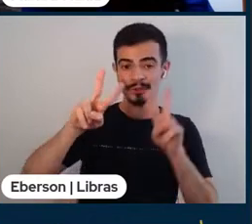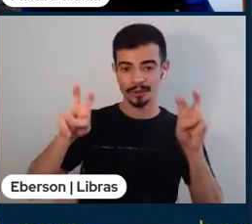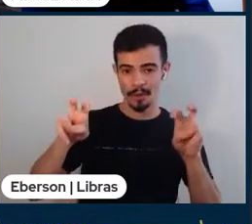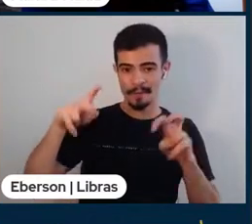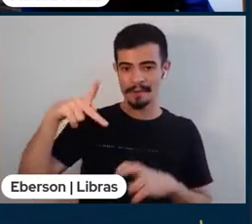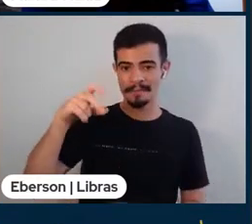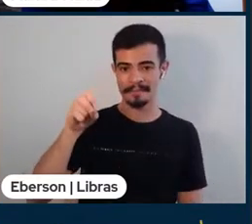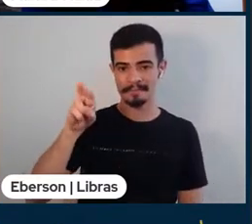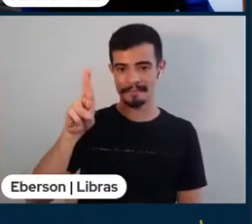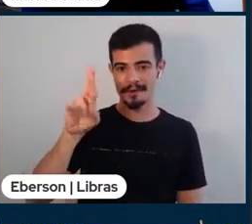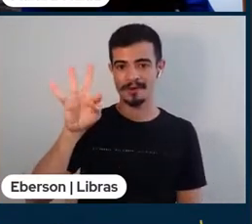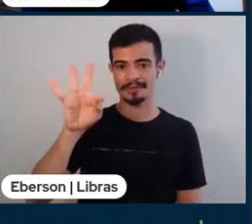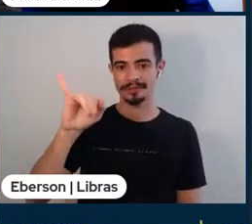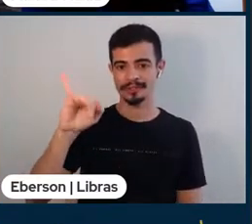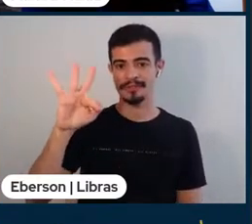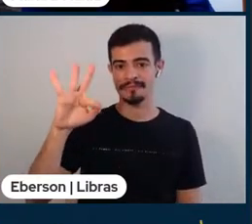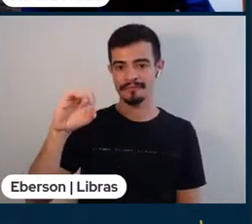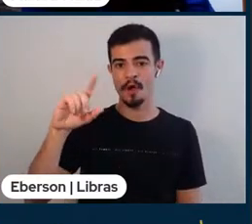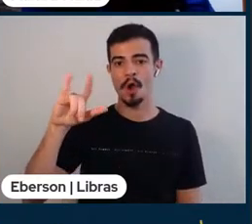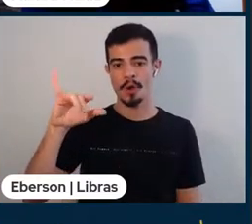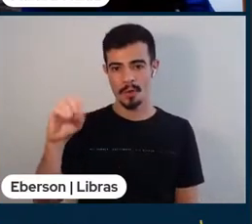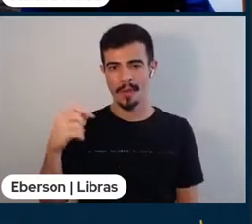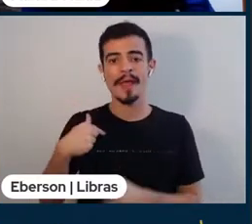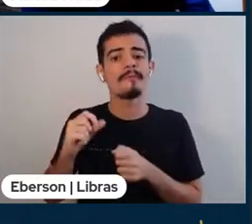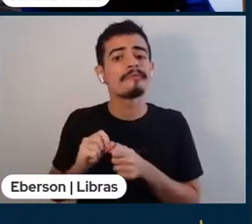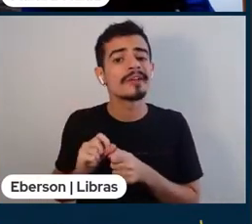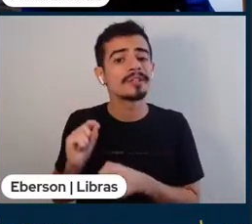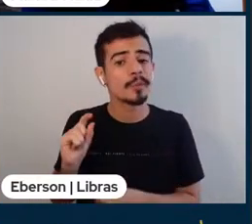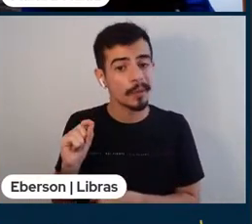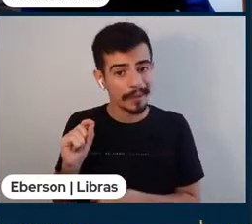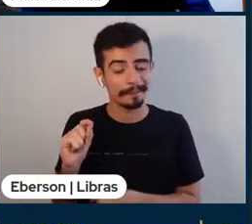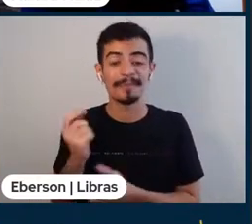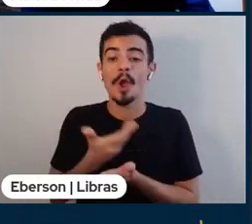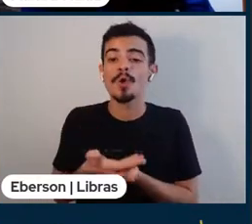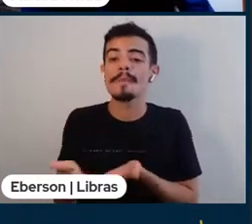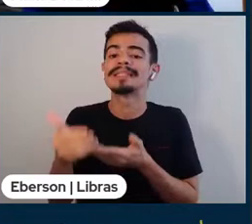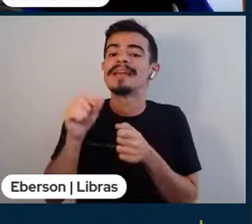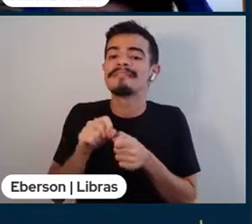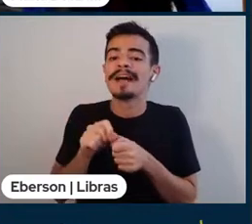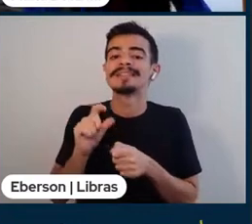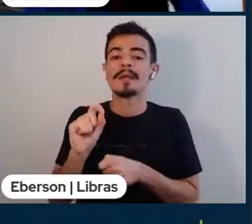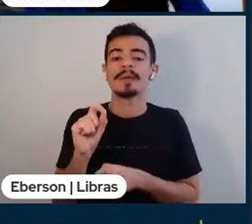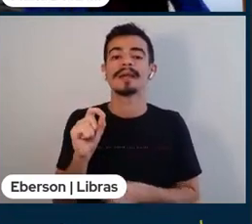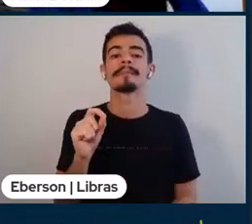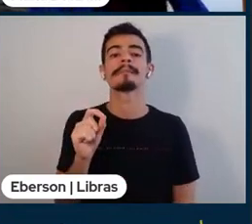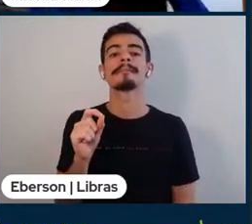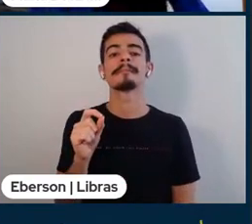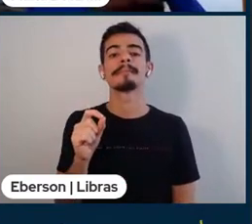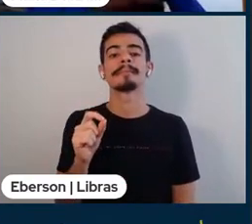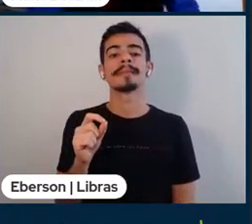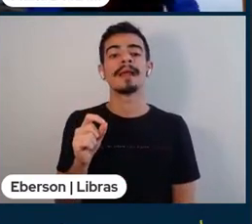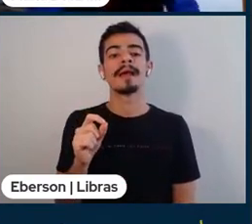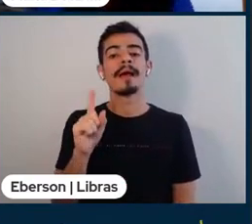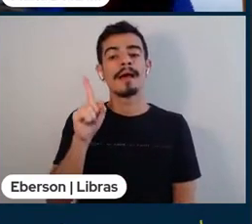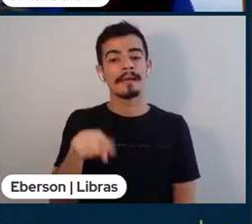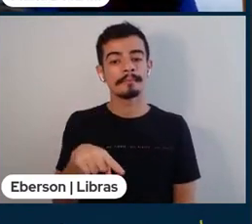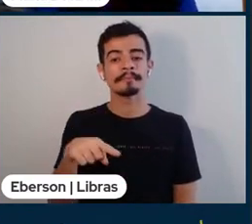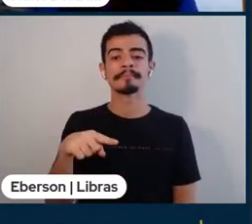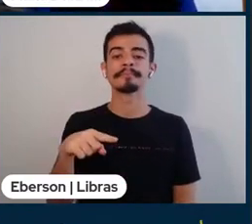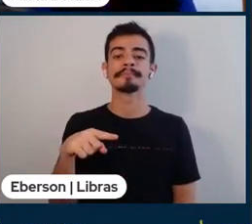eu fiz. O que que eu fiz? Eu comecei a fazer um exercício de posicionamento mesmo.